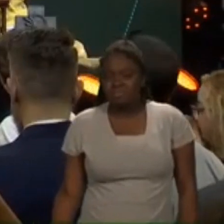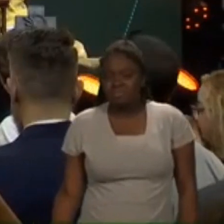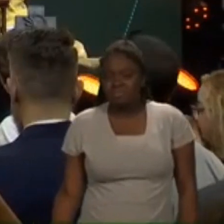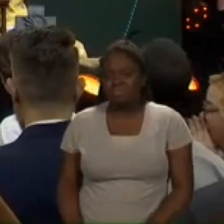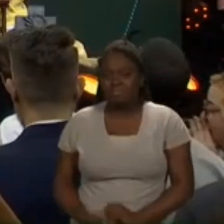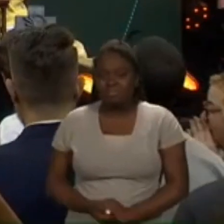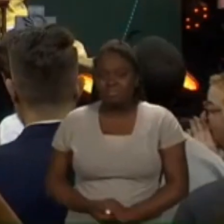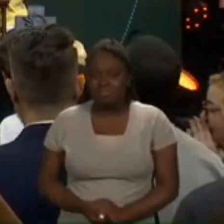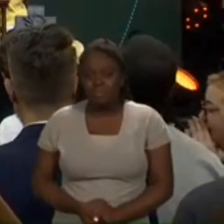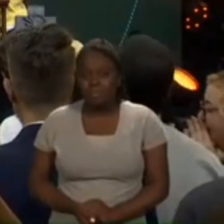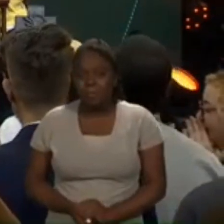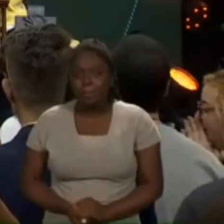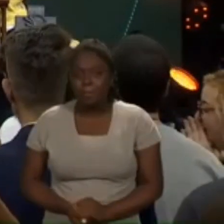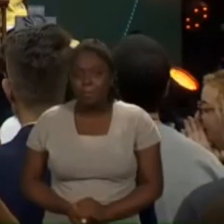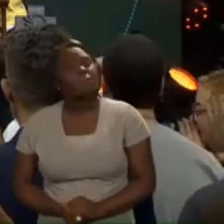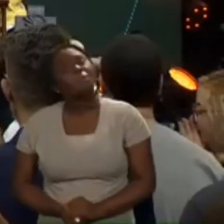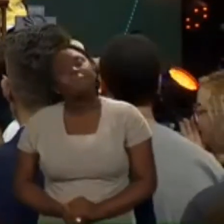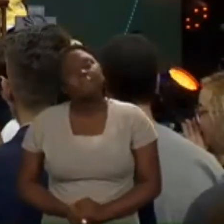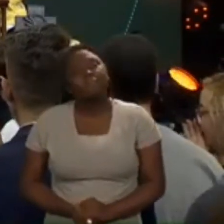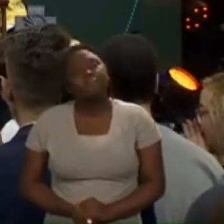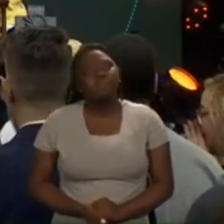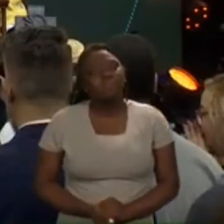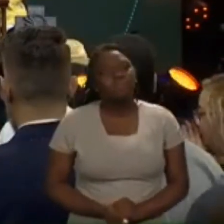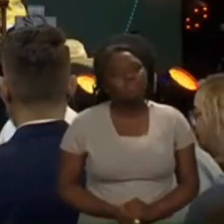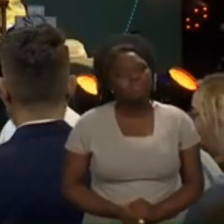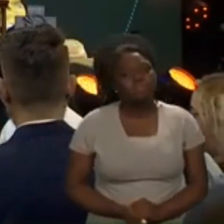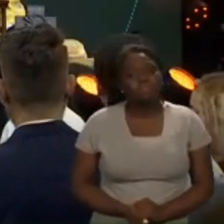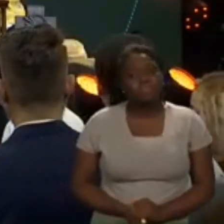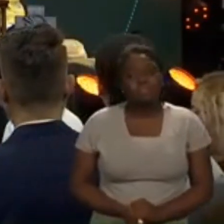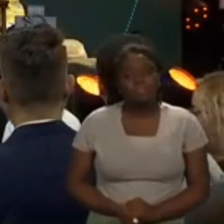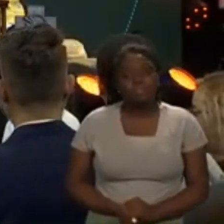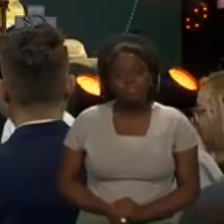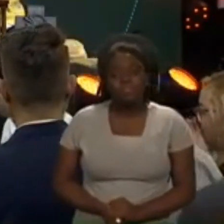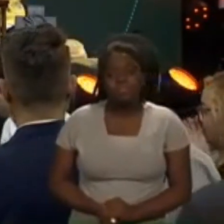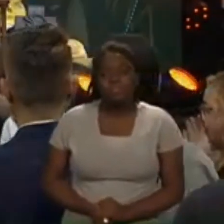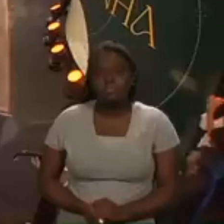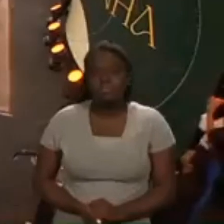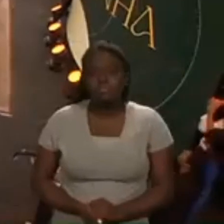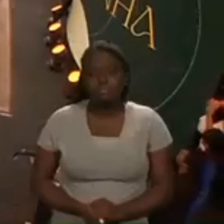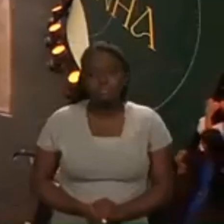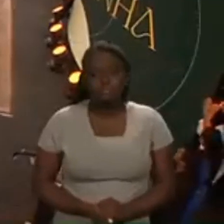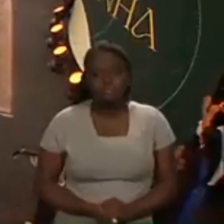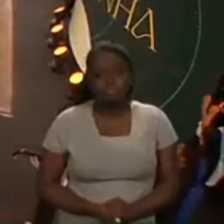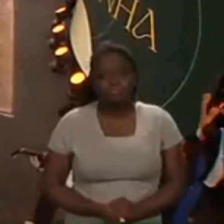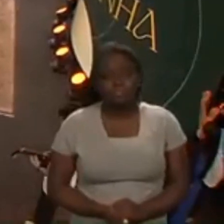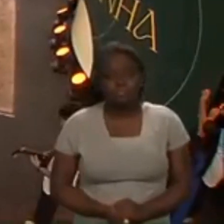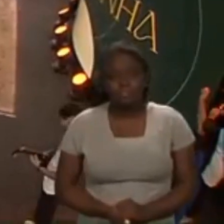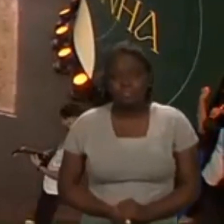Aleluia.